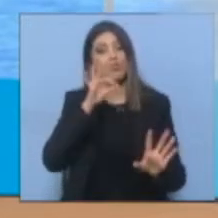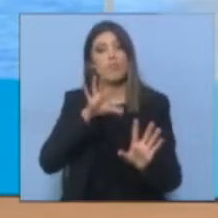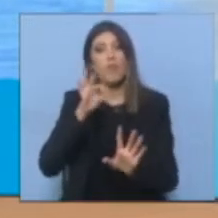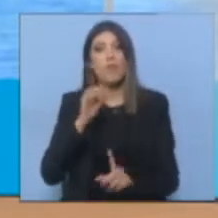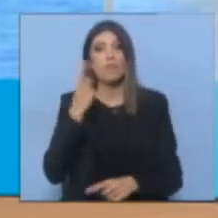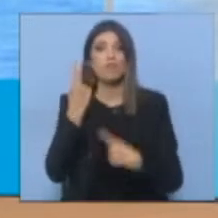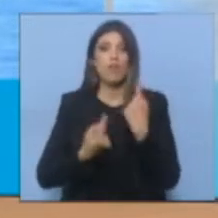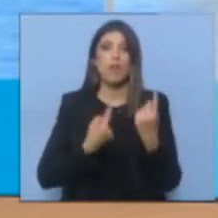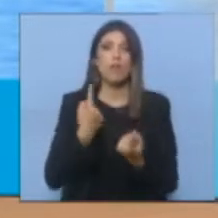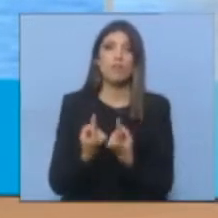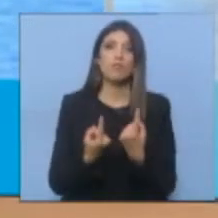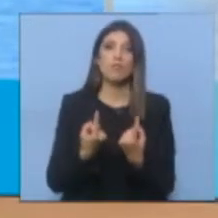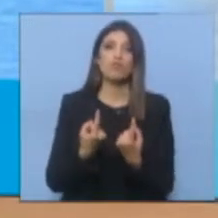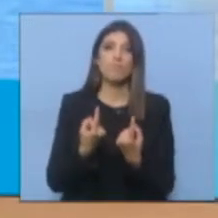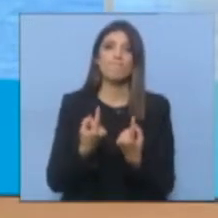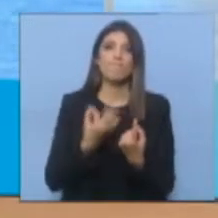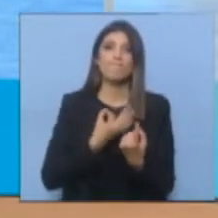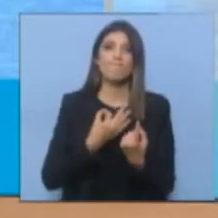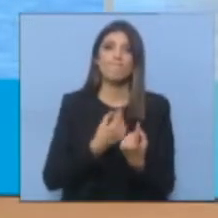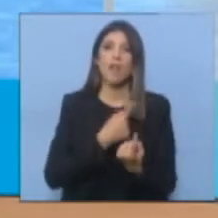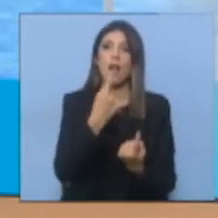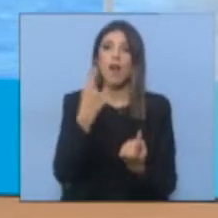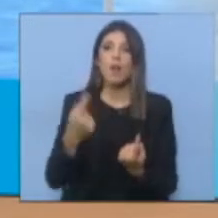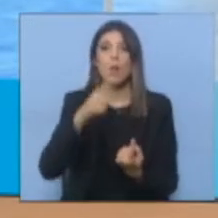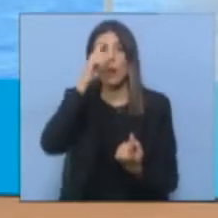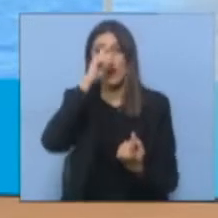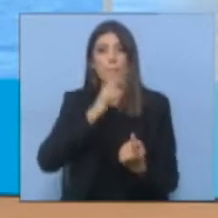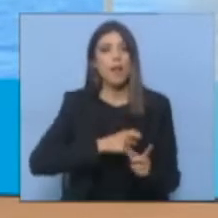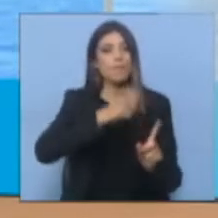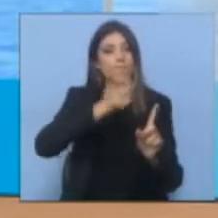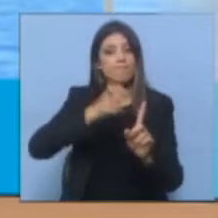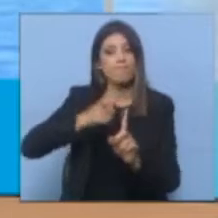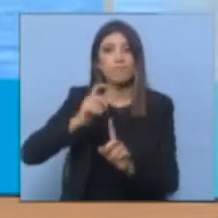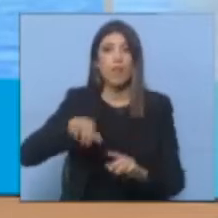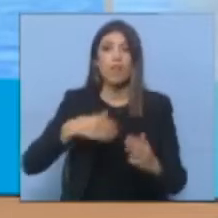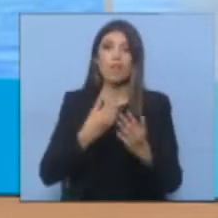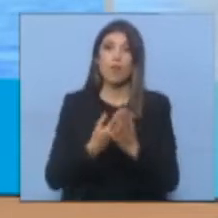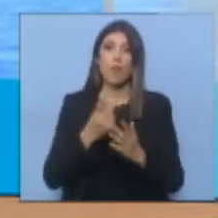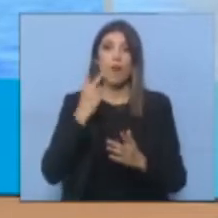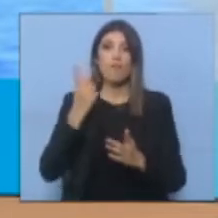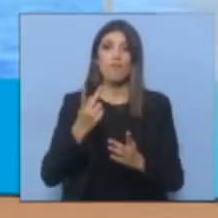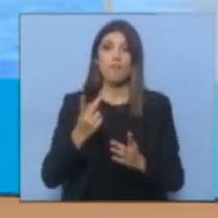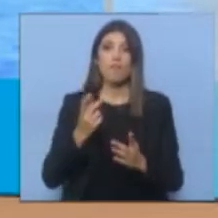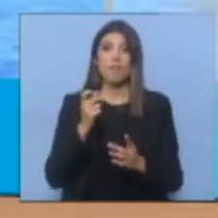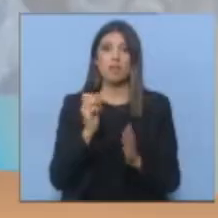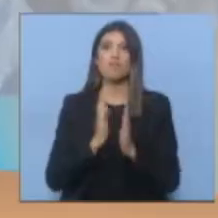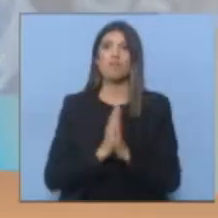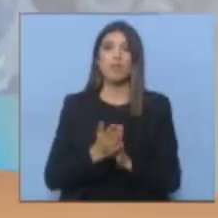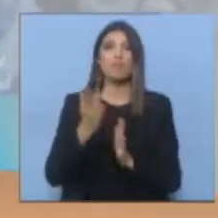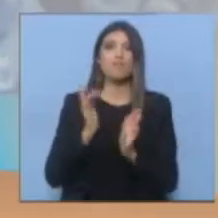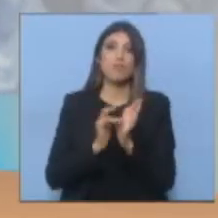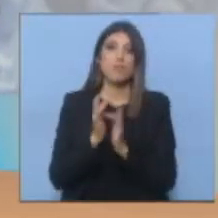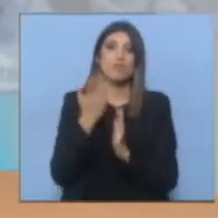que queremos de facto que cada um de nós, nesta Quaresma, se lembre de cada um destes homens e mulheres que deu a vida por Cristo. E a forma de